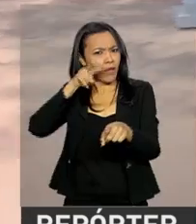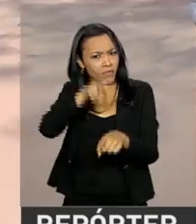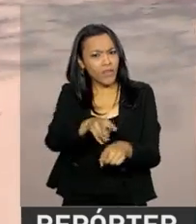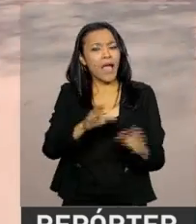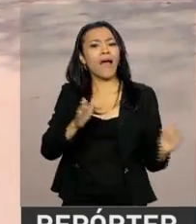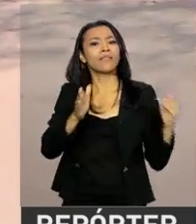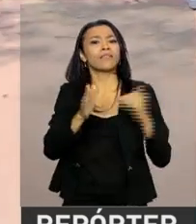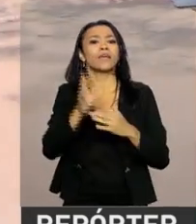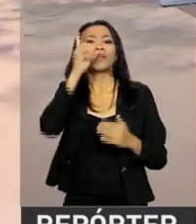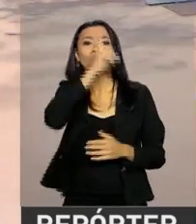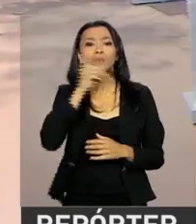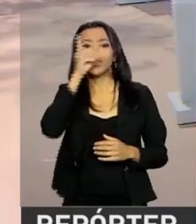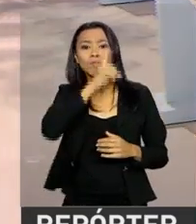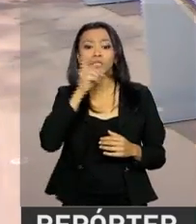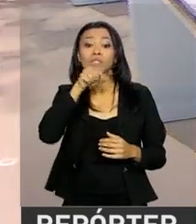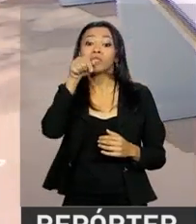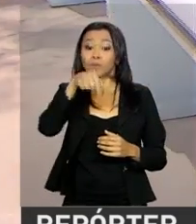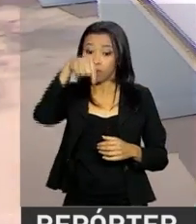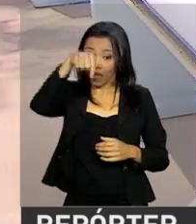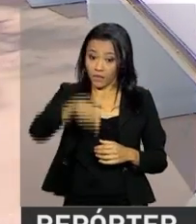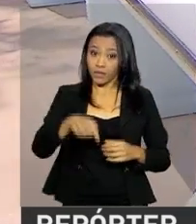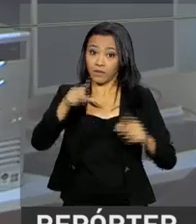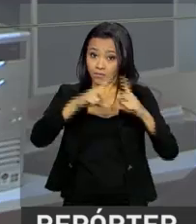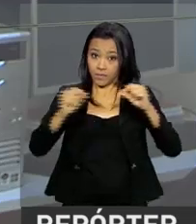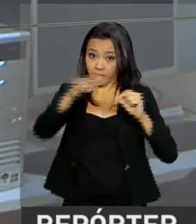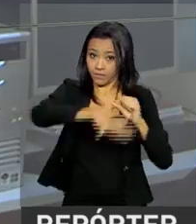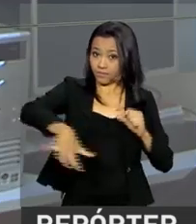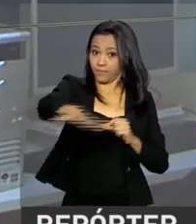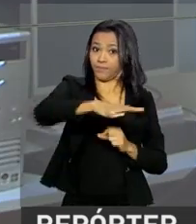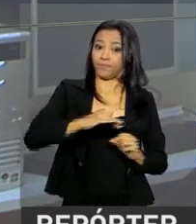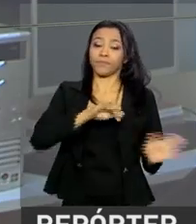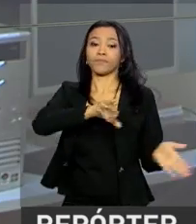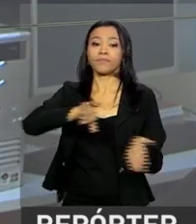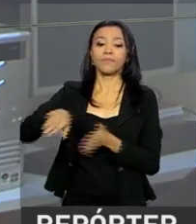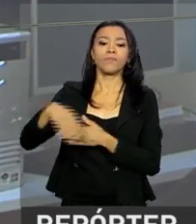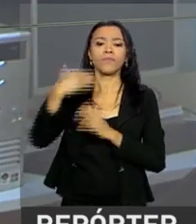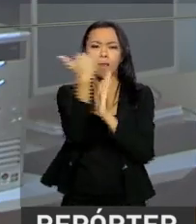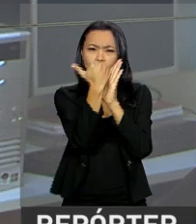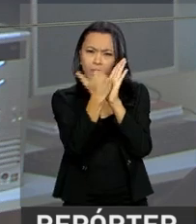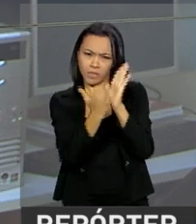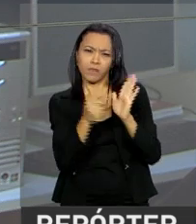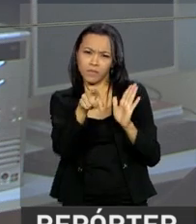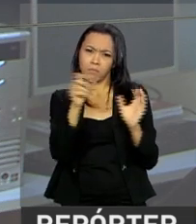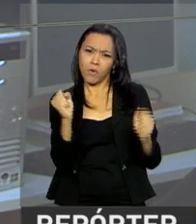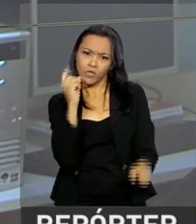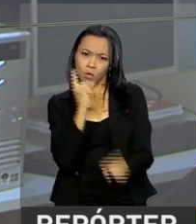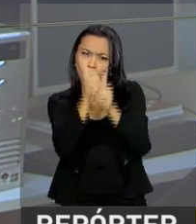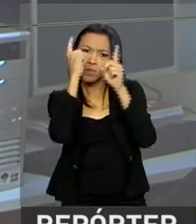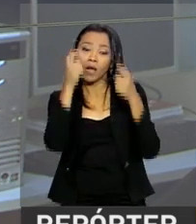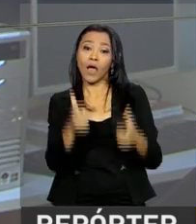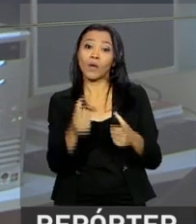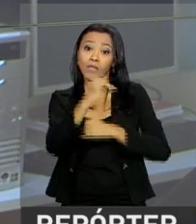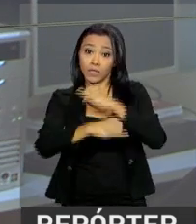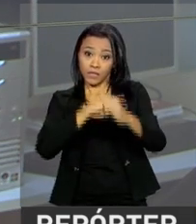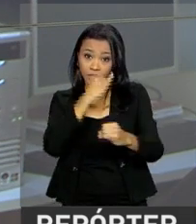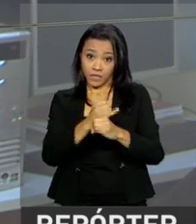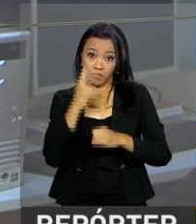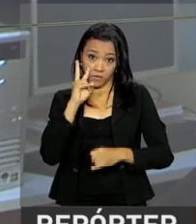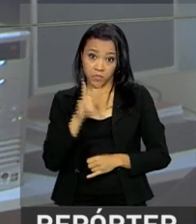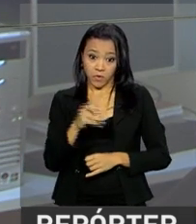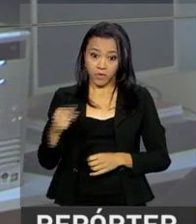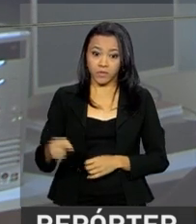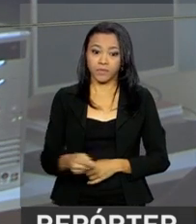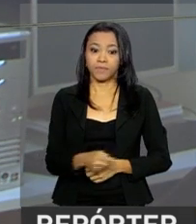até domingo na área externa do planetário de Brasília a programação completa você encontra na internet no endereço